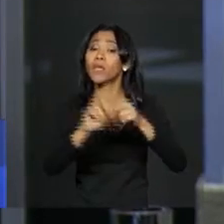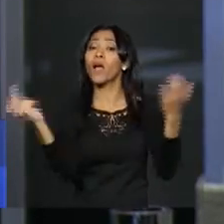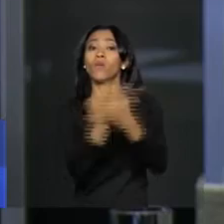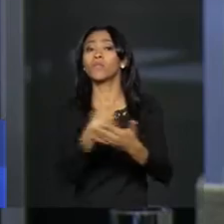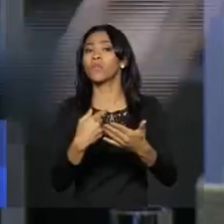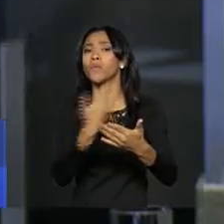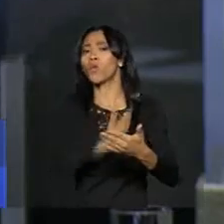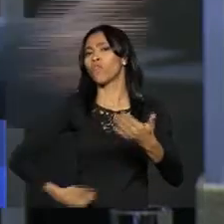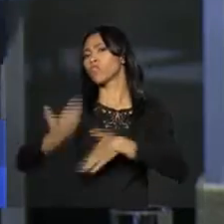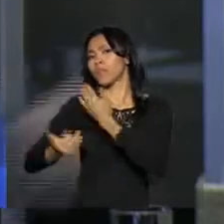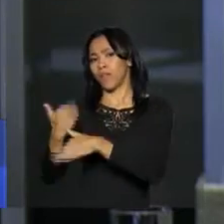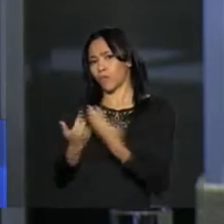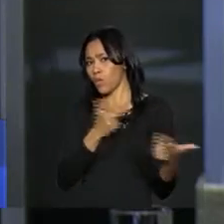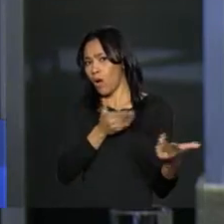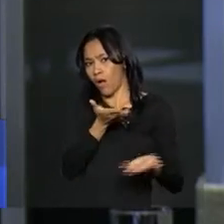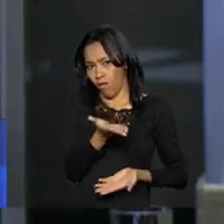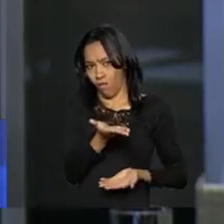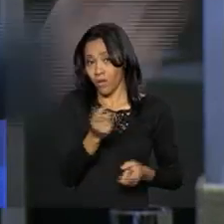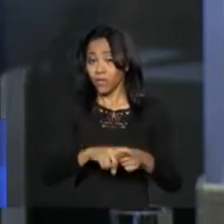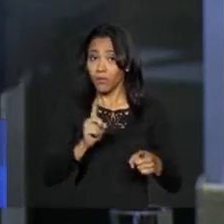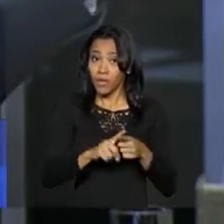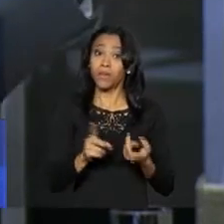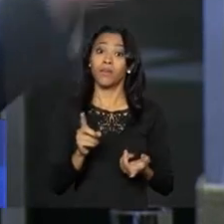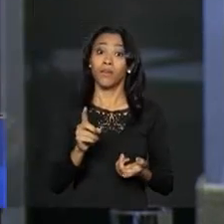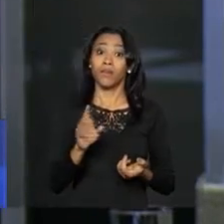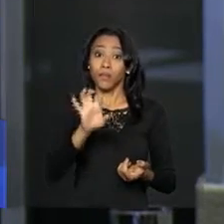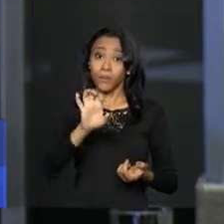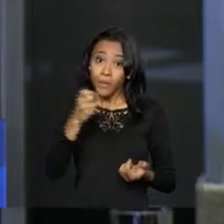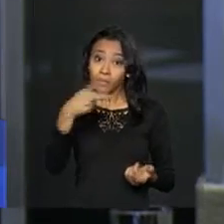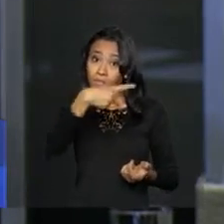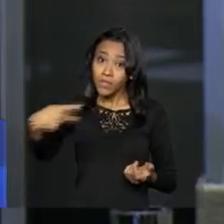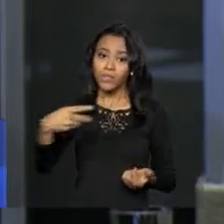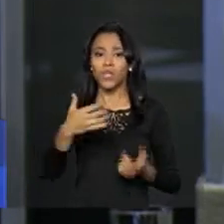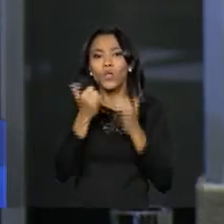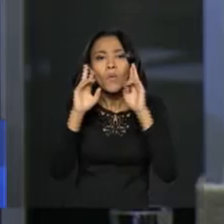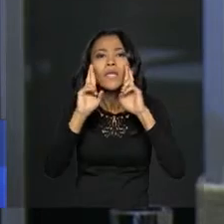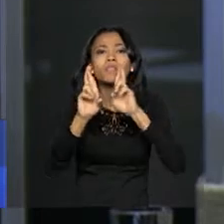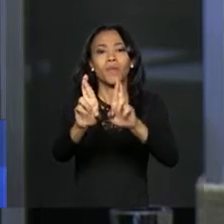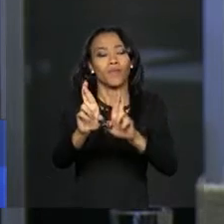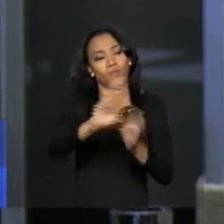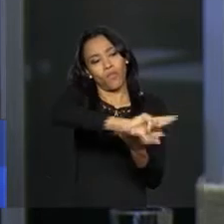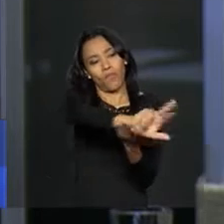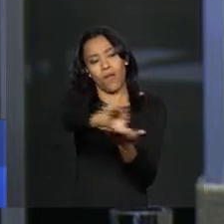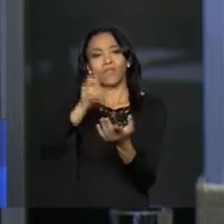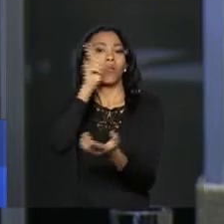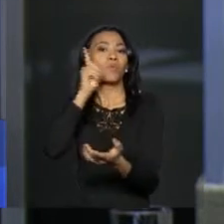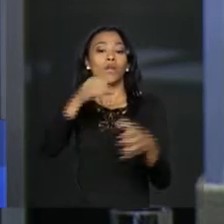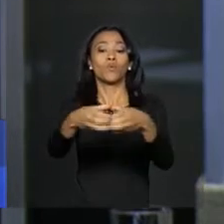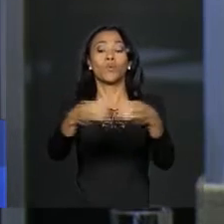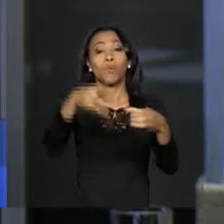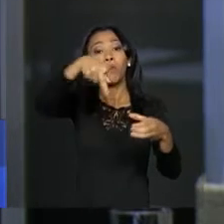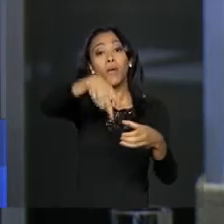governos. E as pedaladas do vice-presidente da República, que aliás, eu tenho muito respeito por muitos deputados do PMDB, e tenho